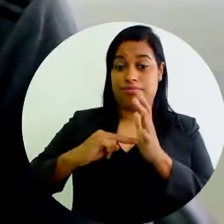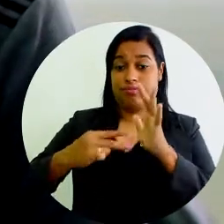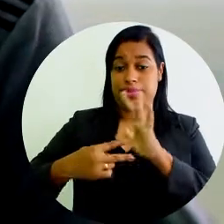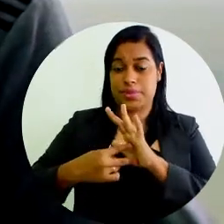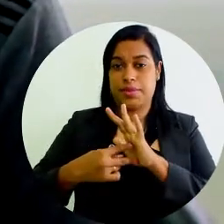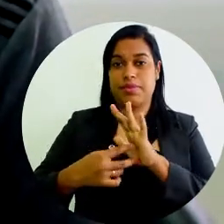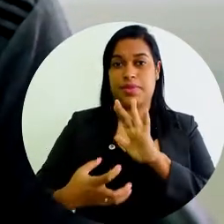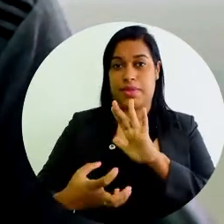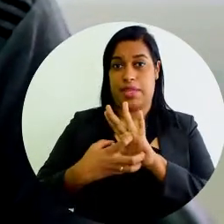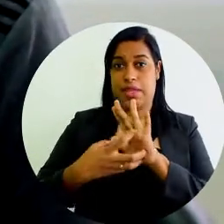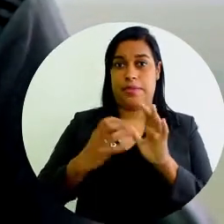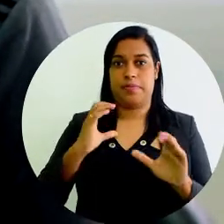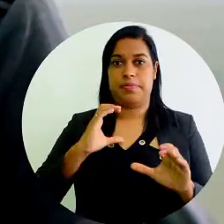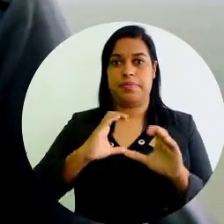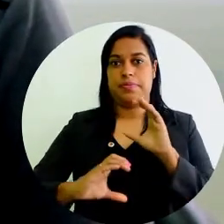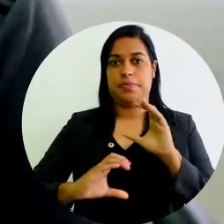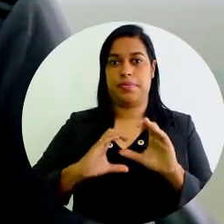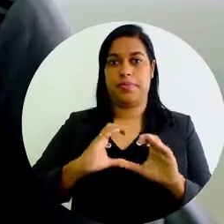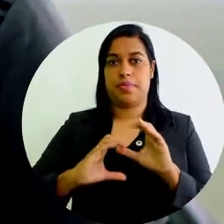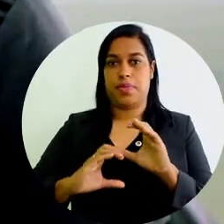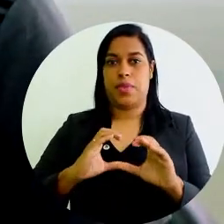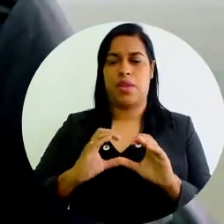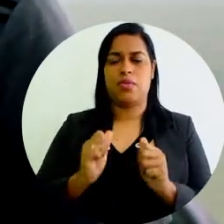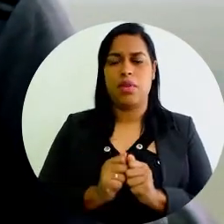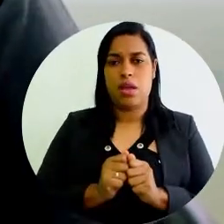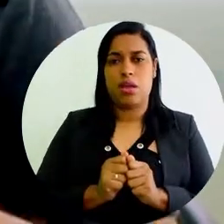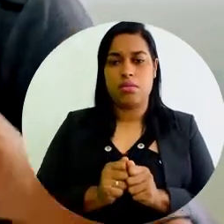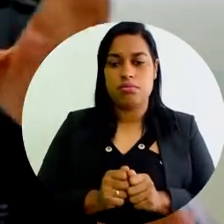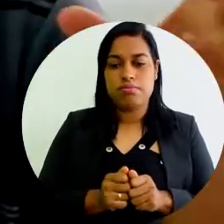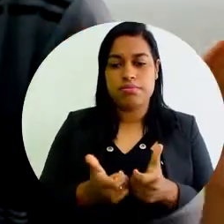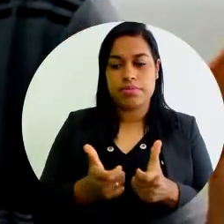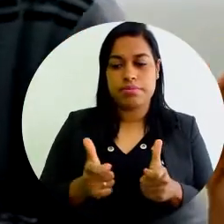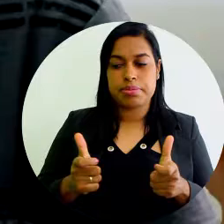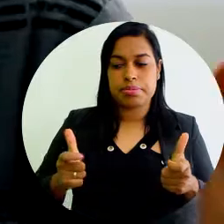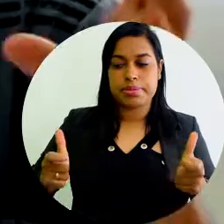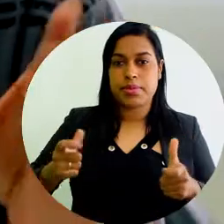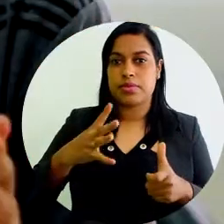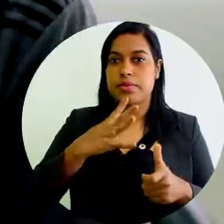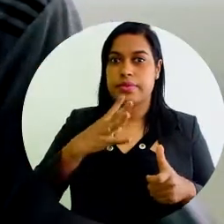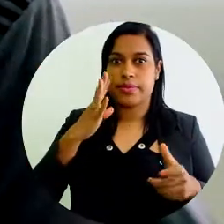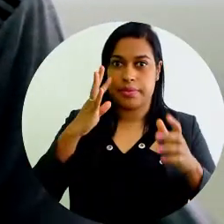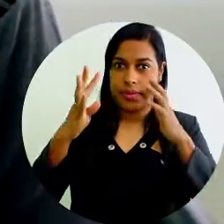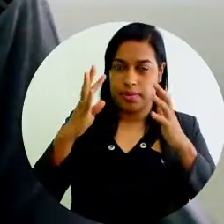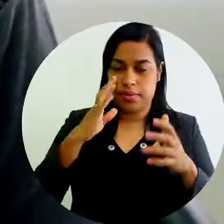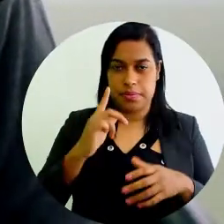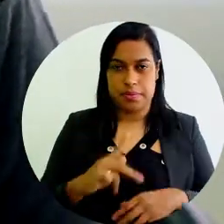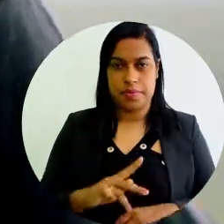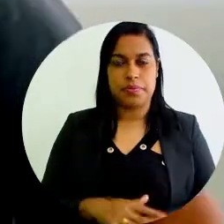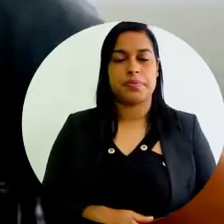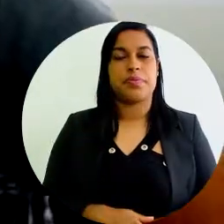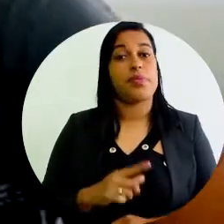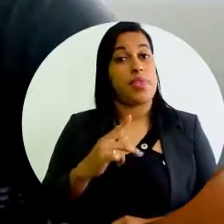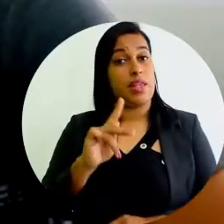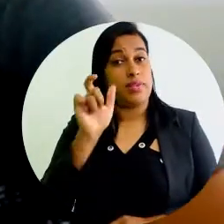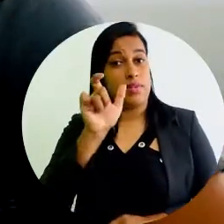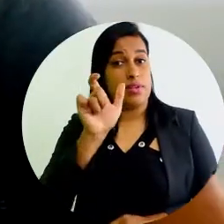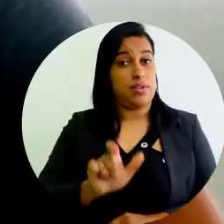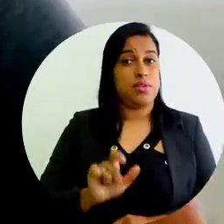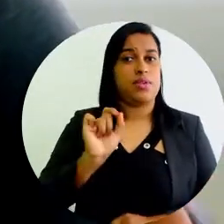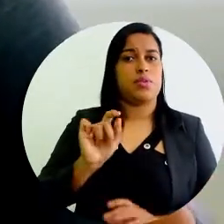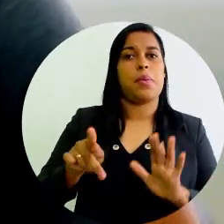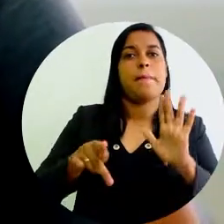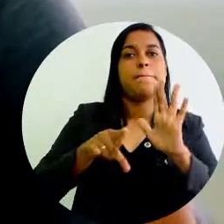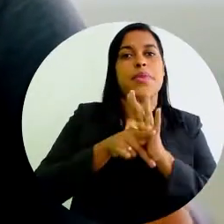de simbolizar e de se comunicar se amplia bastante quando se toma esse conhecimento. E